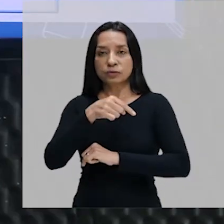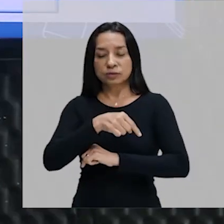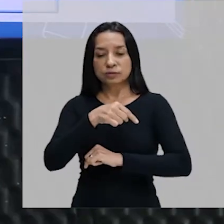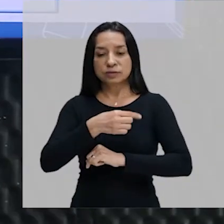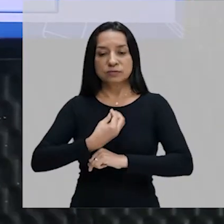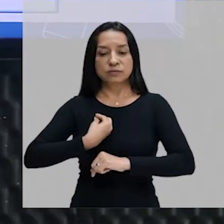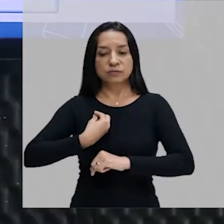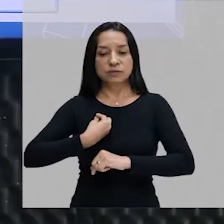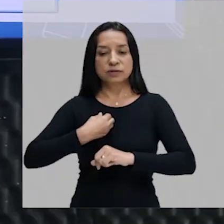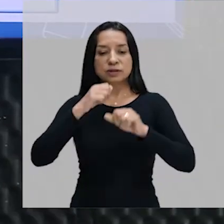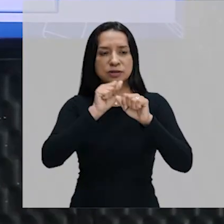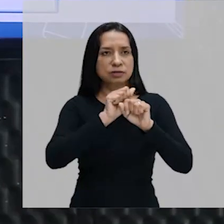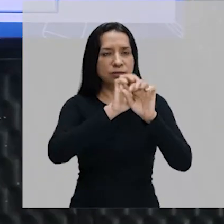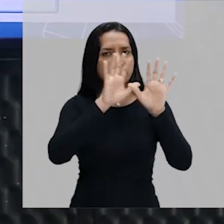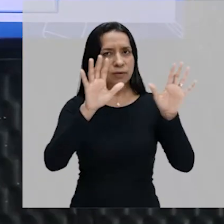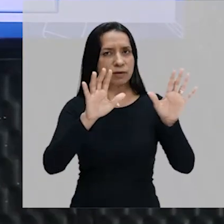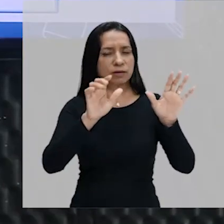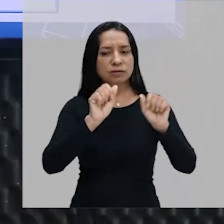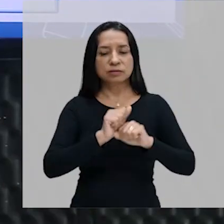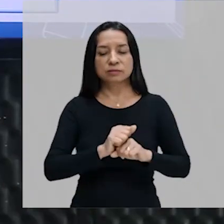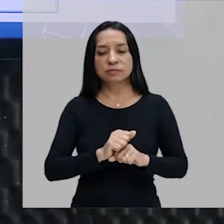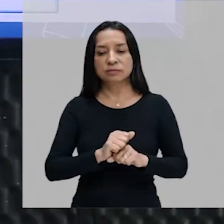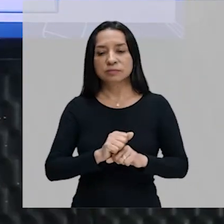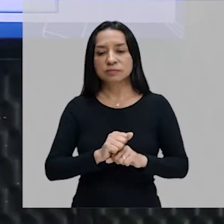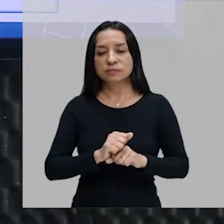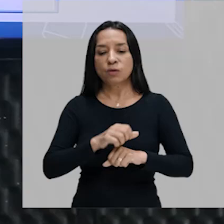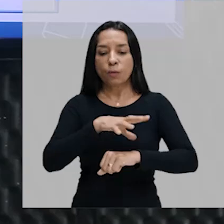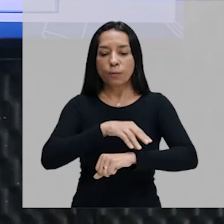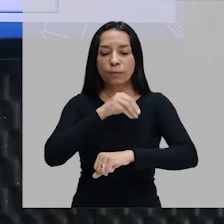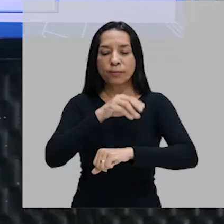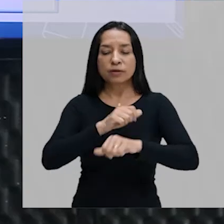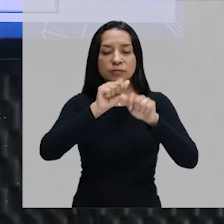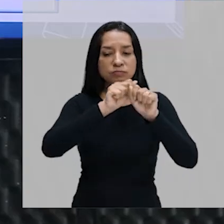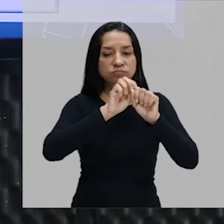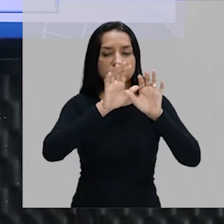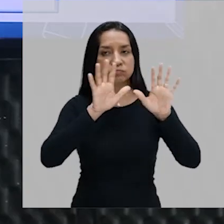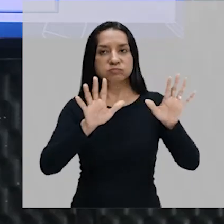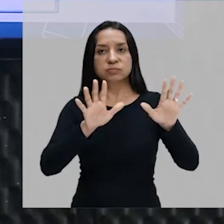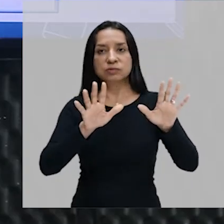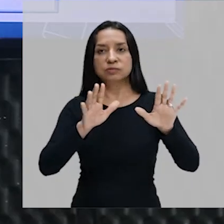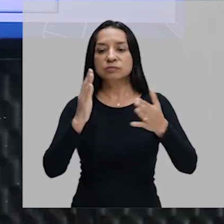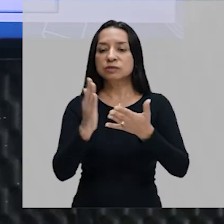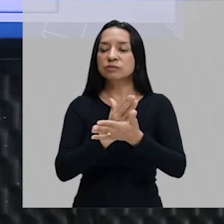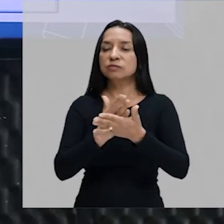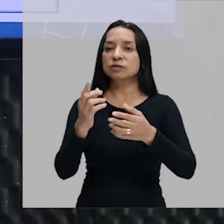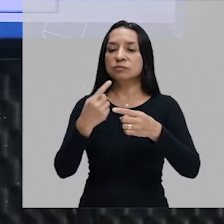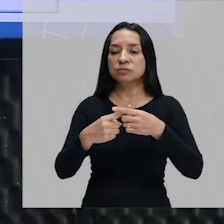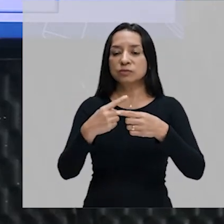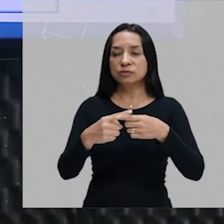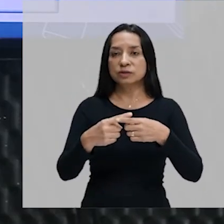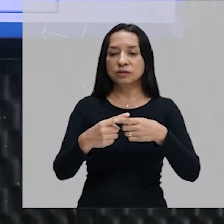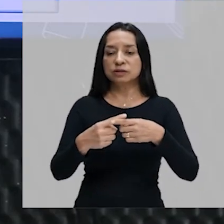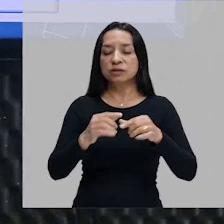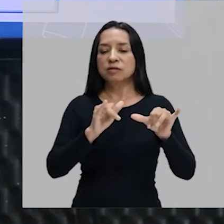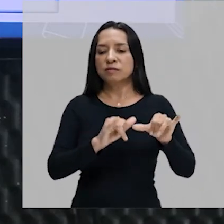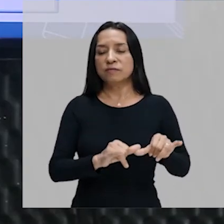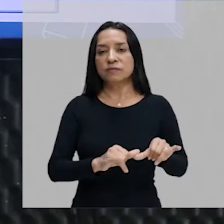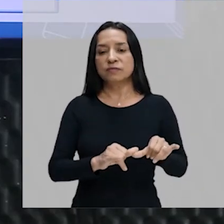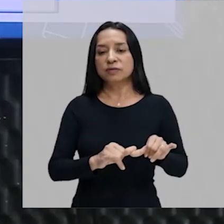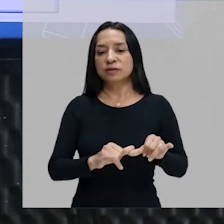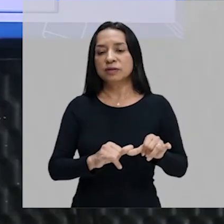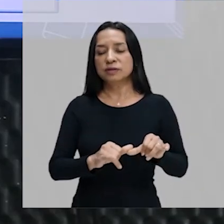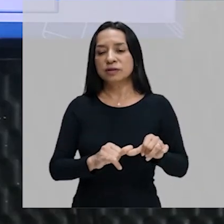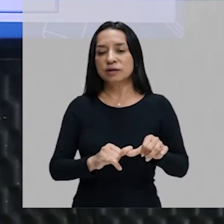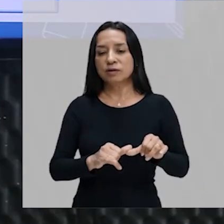que está mais aberta, eles estão ainda com uma pelagem mais clara. Talvez porque eles ficam